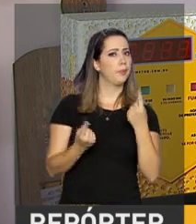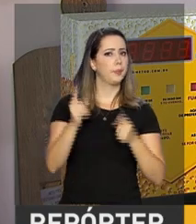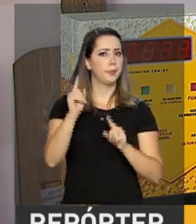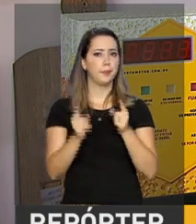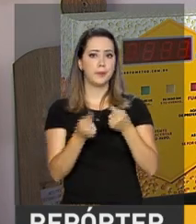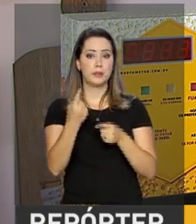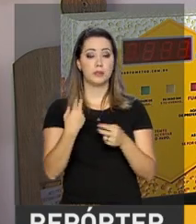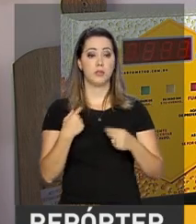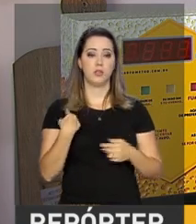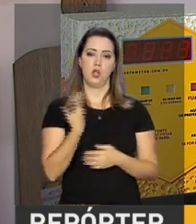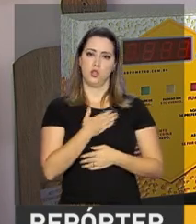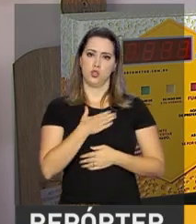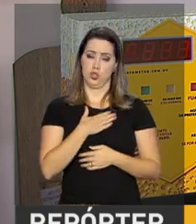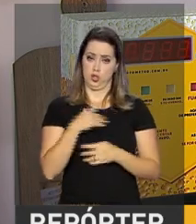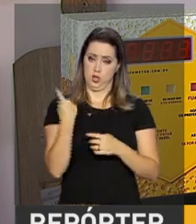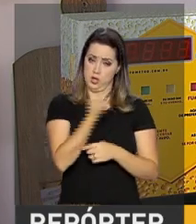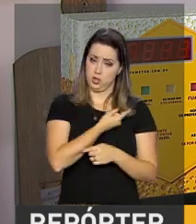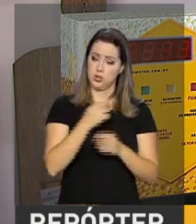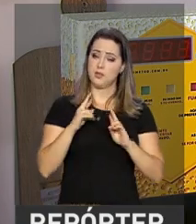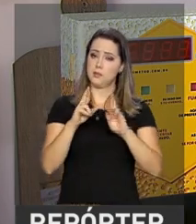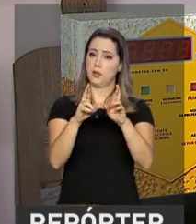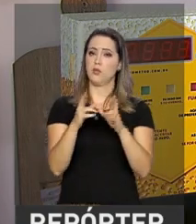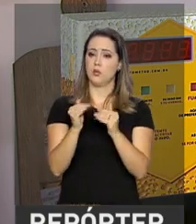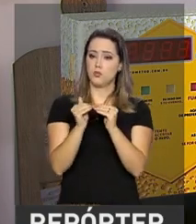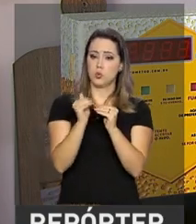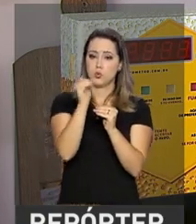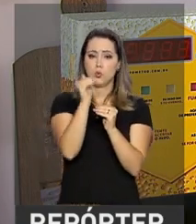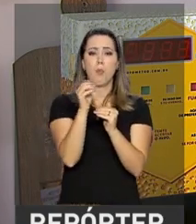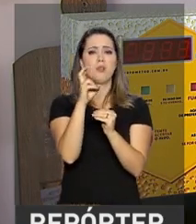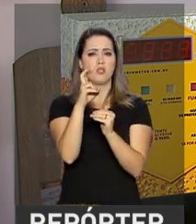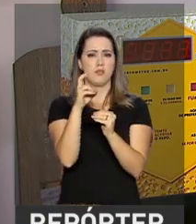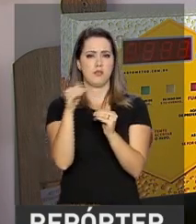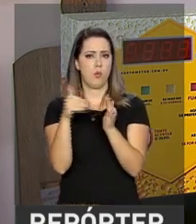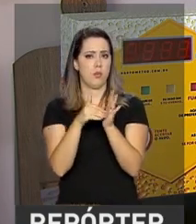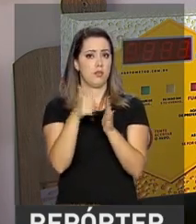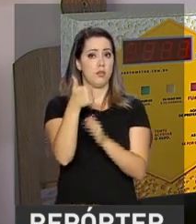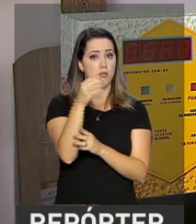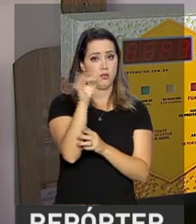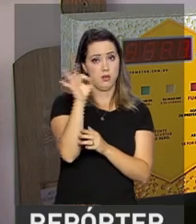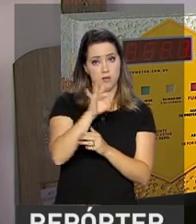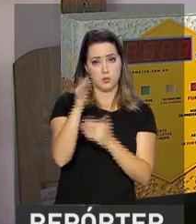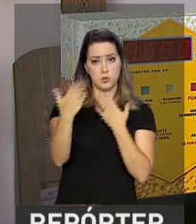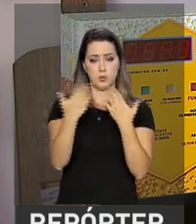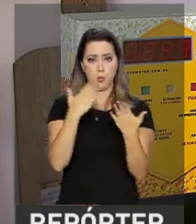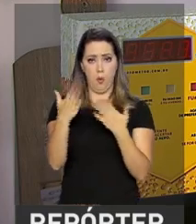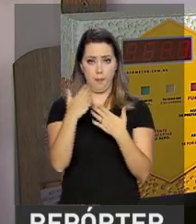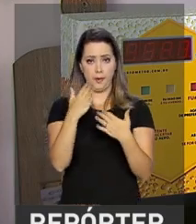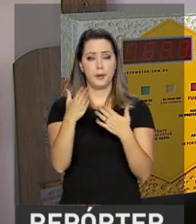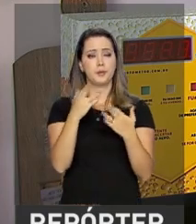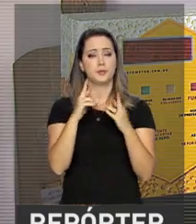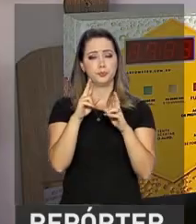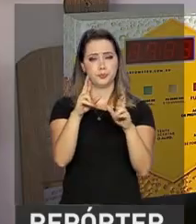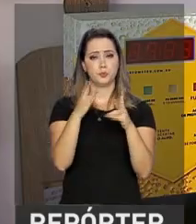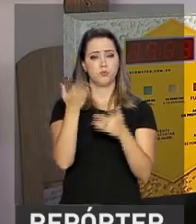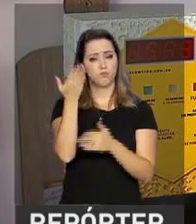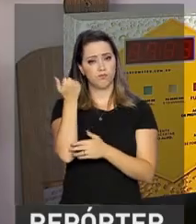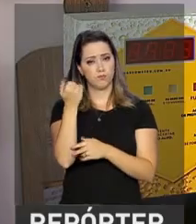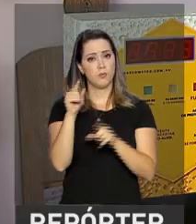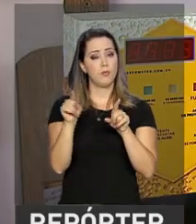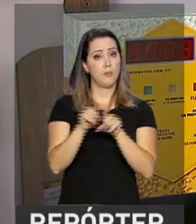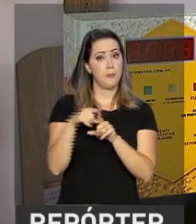conta disso, a gente tenha um faturamento em torno de 5% a 10% acima do que normalmente é esperado.